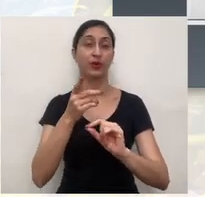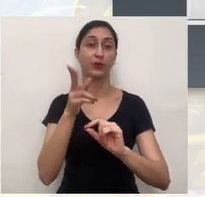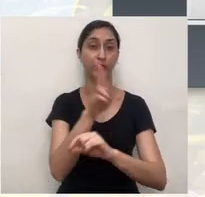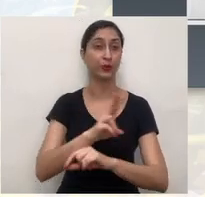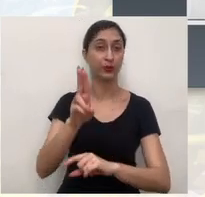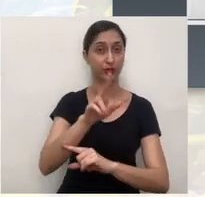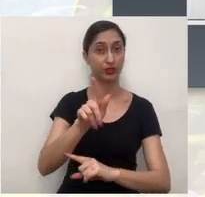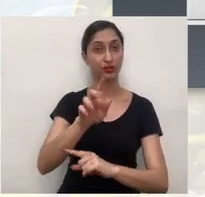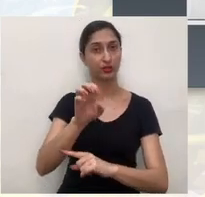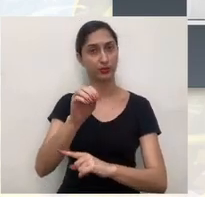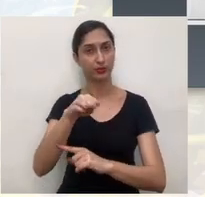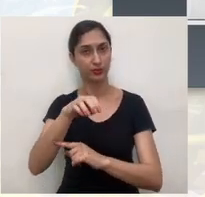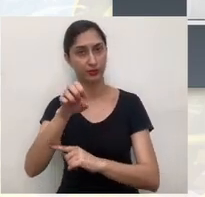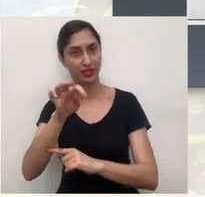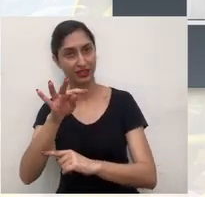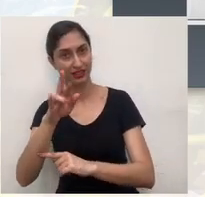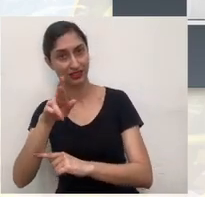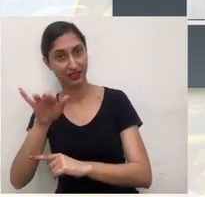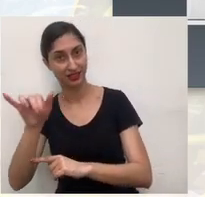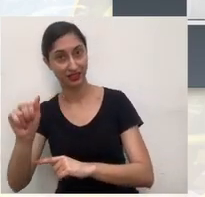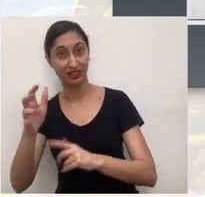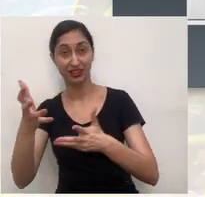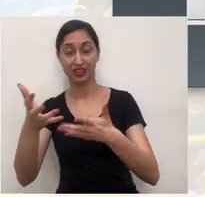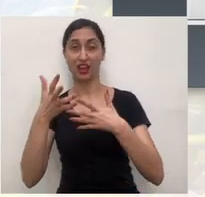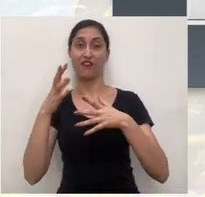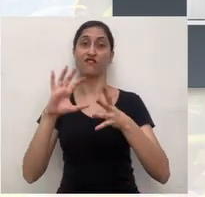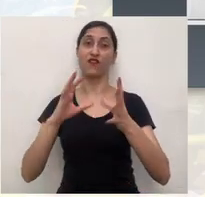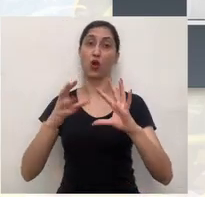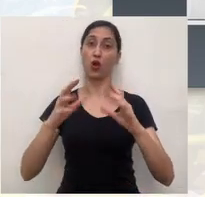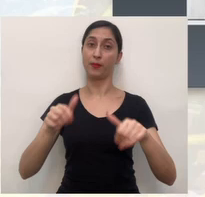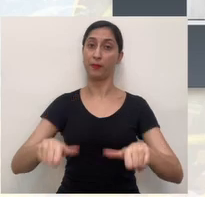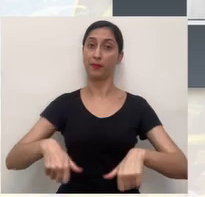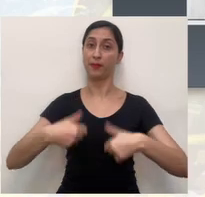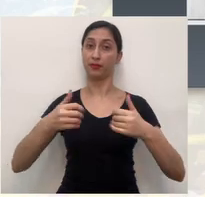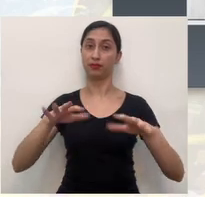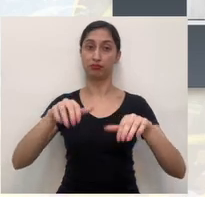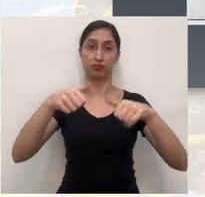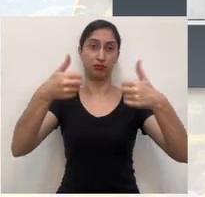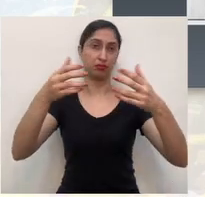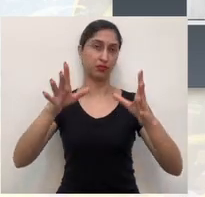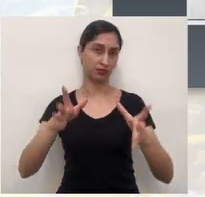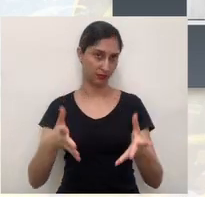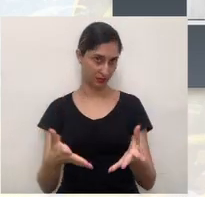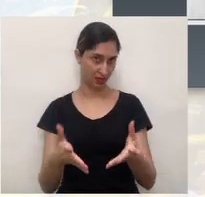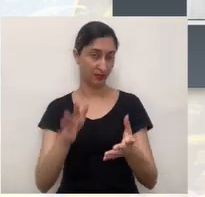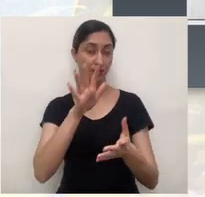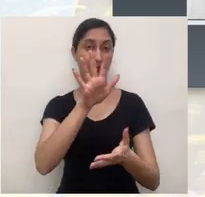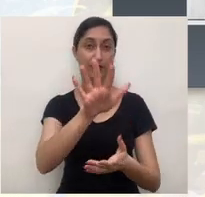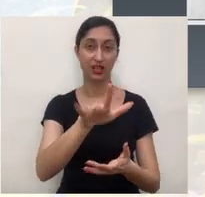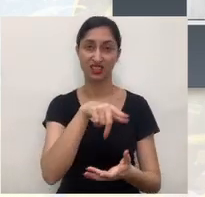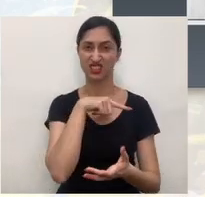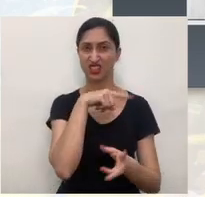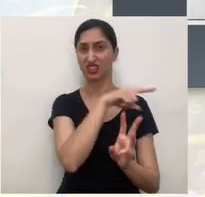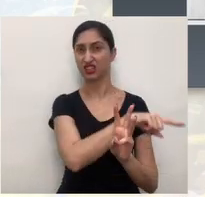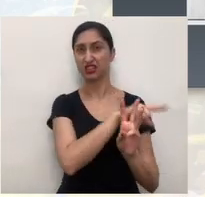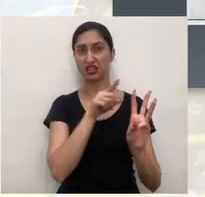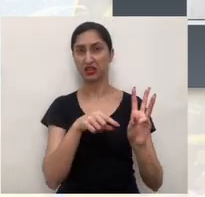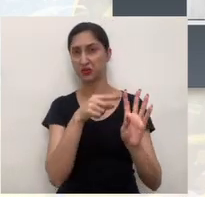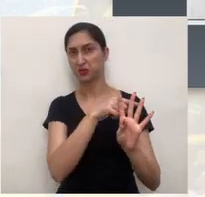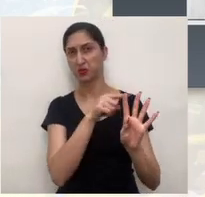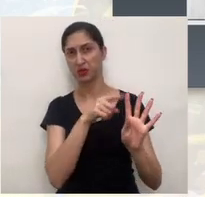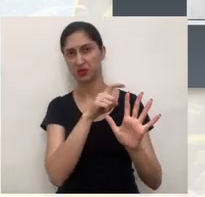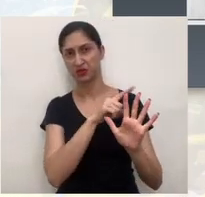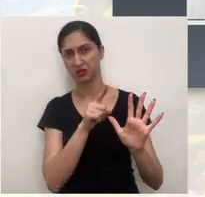apenas evoluindo num sentido de depurar a sua forma. Mas ele tem assim 3, 4 ou 5